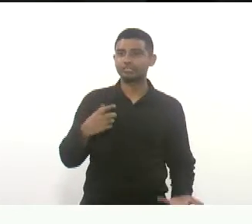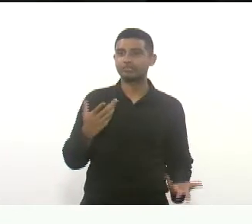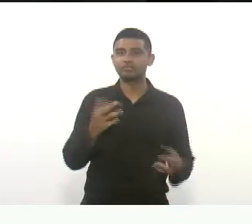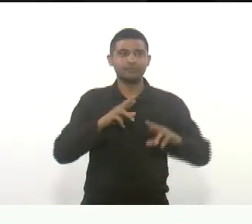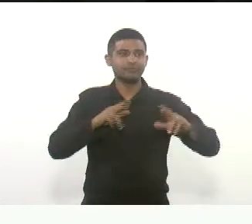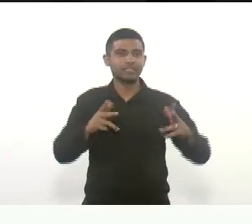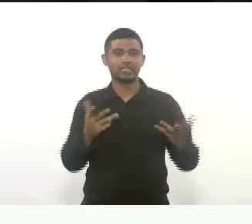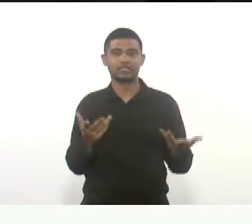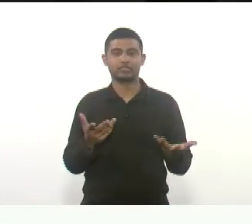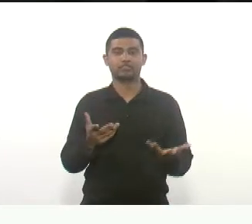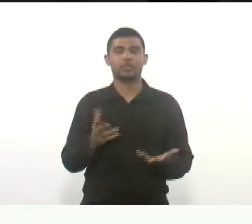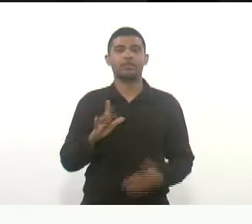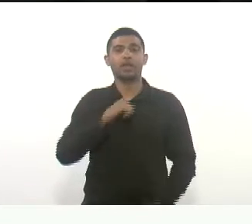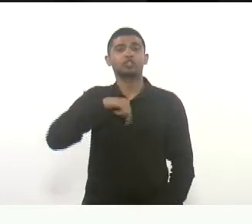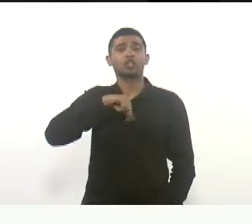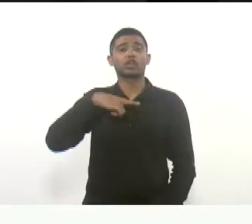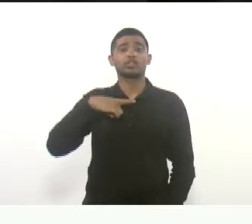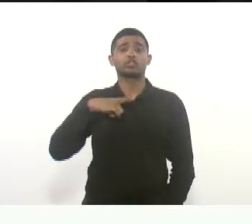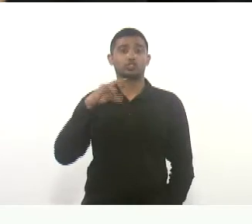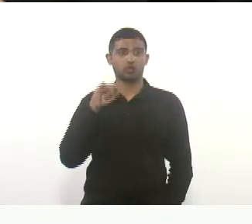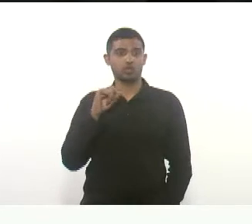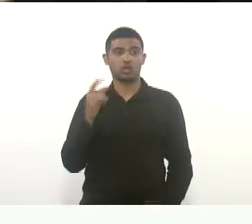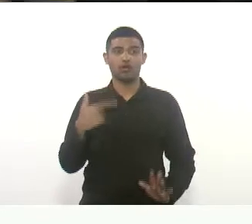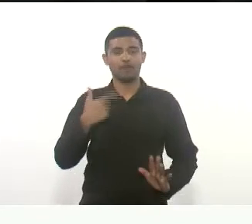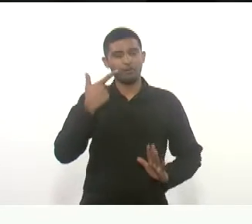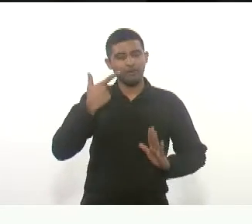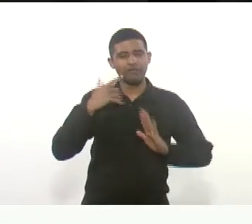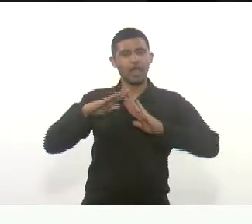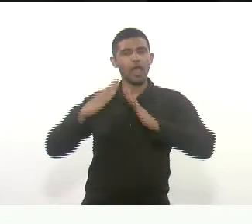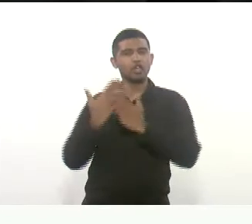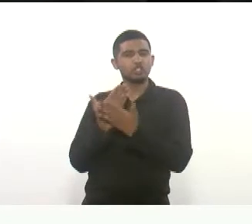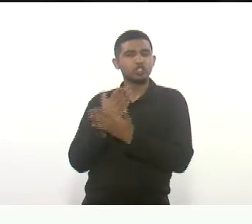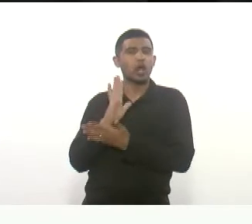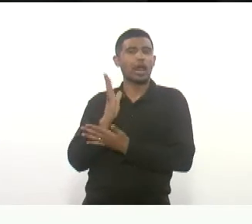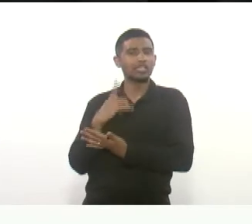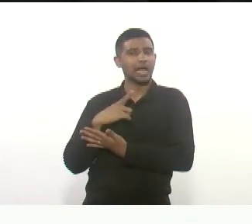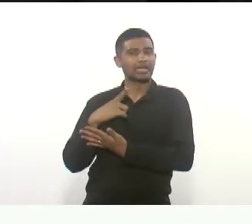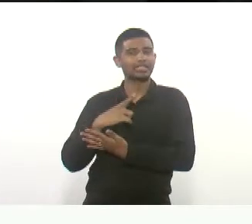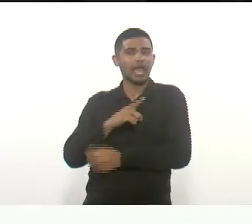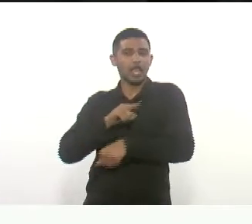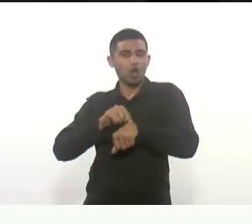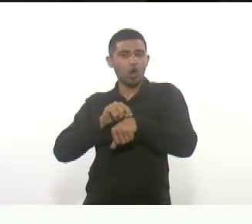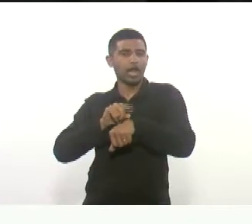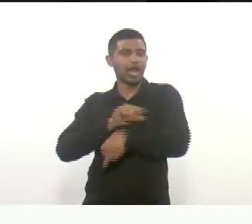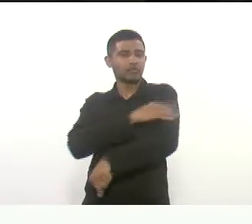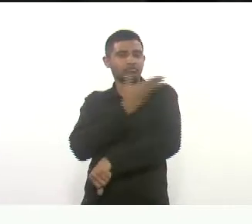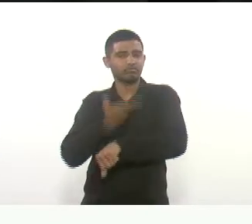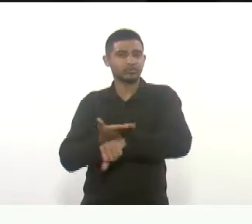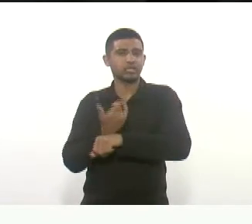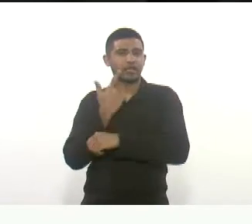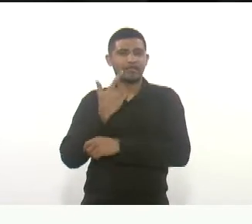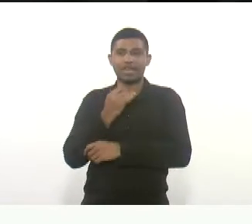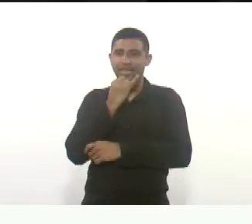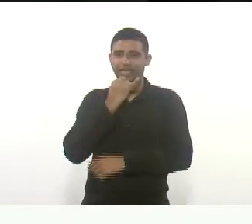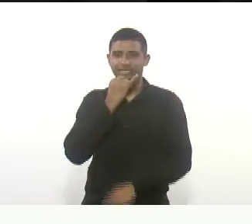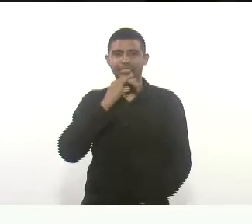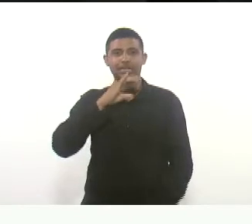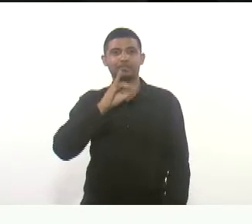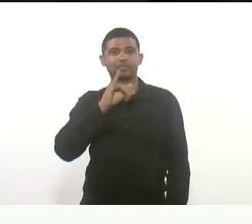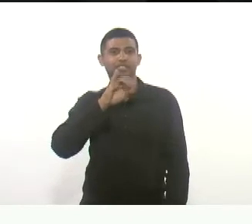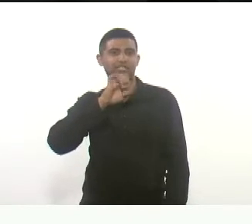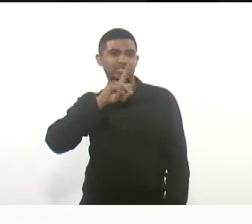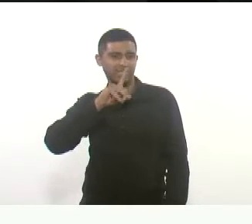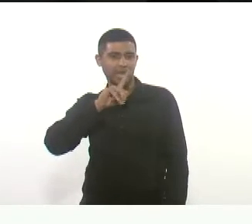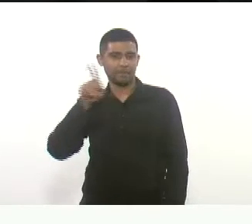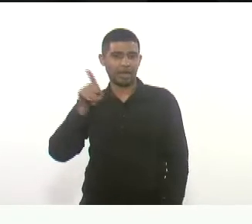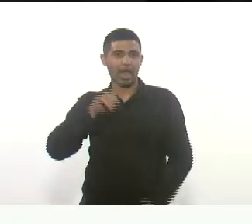tinha? Vamos pegar as escolas que já são em tempo integral, colocar em turno único, ou seja, pega o CIEP, que oferece 9 horas, passa